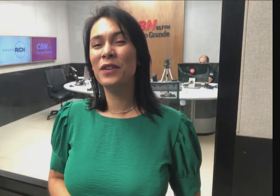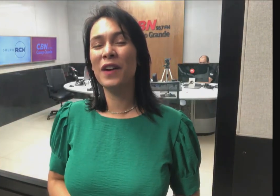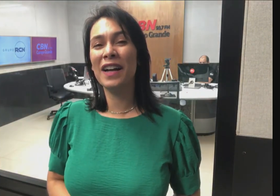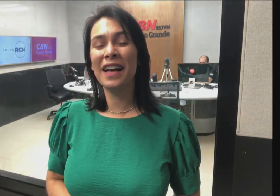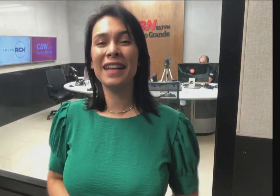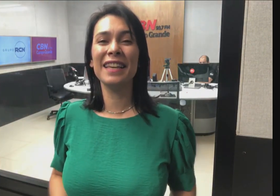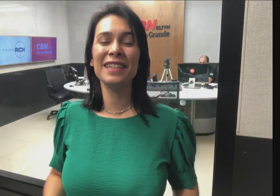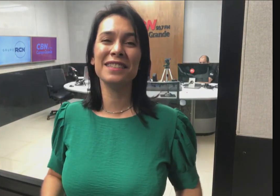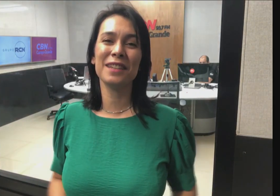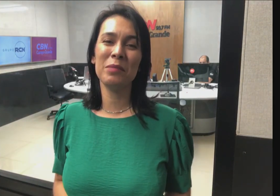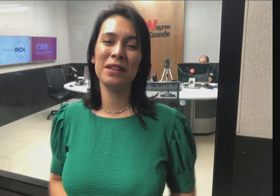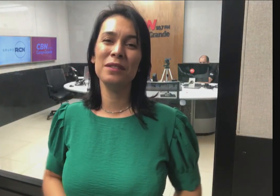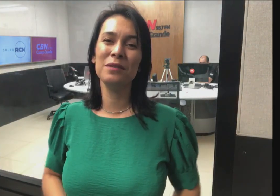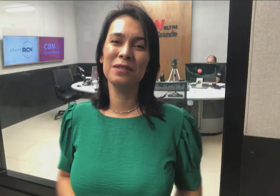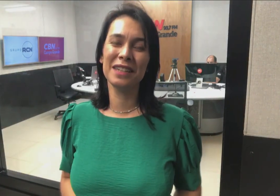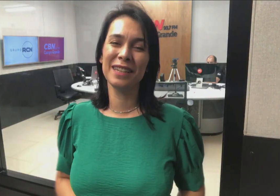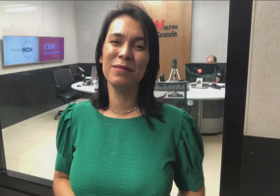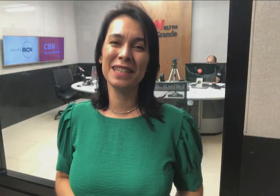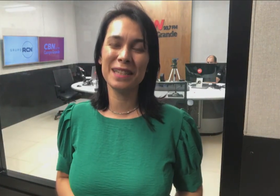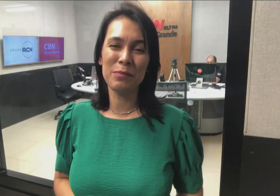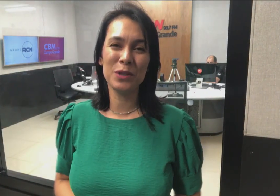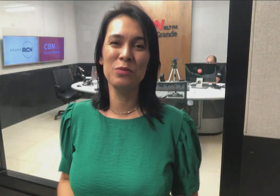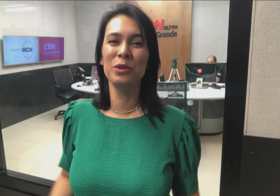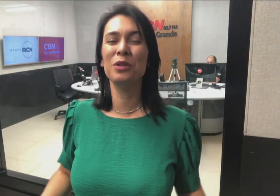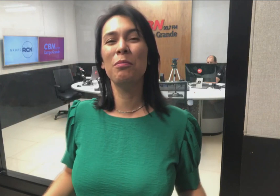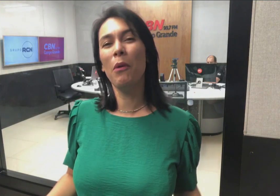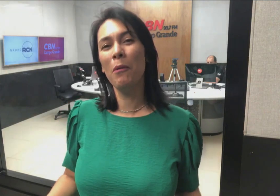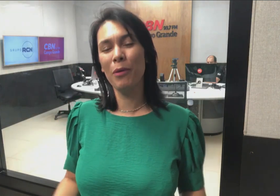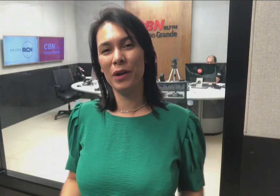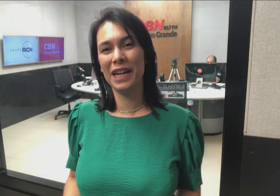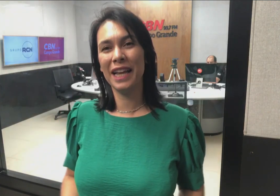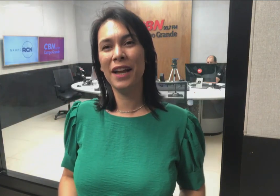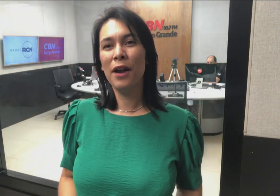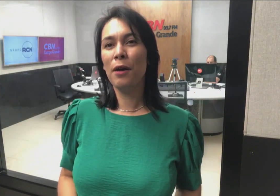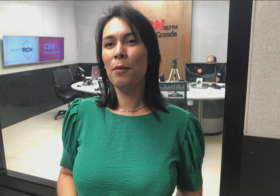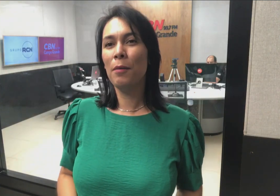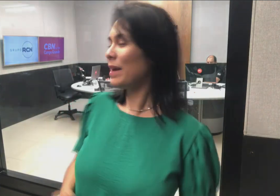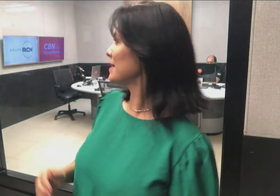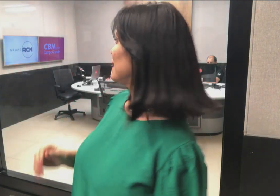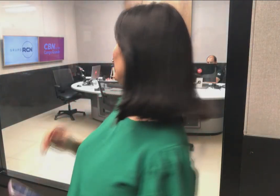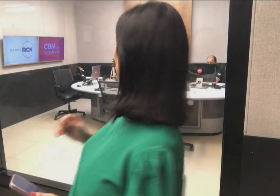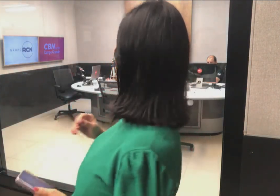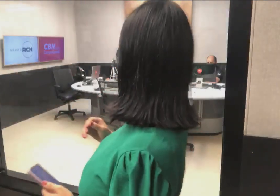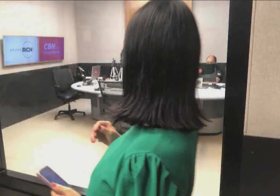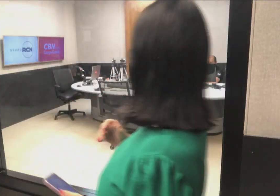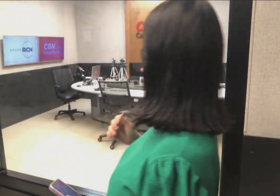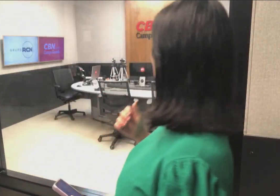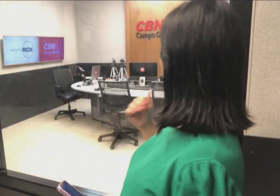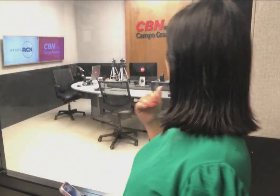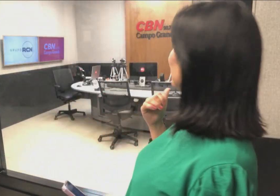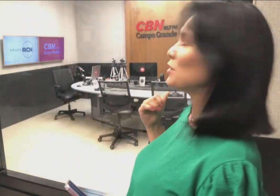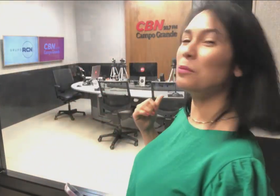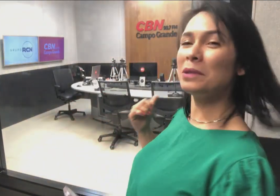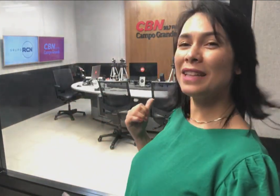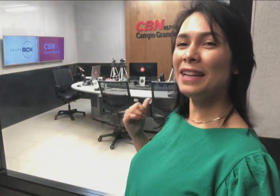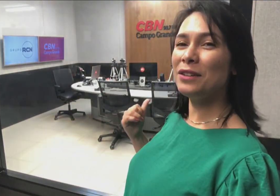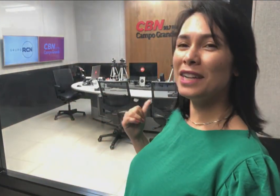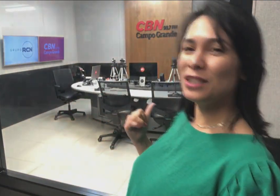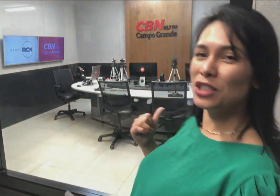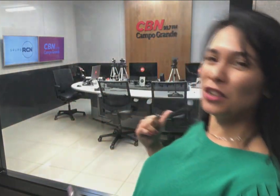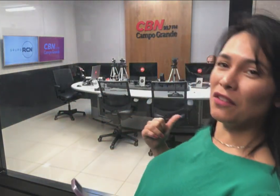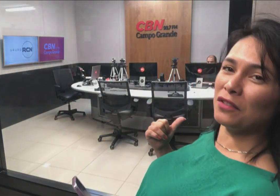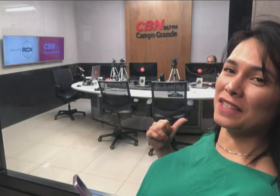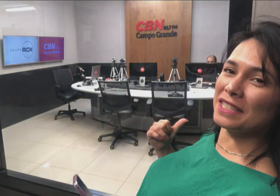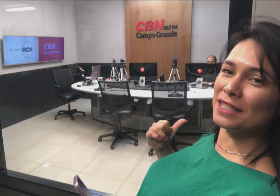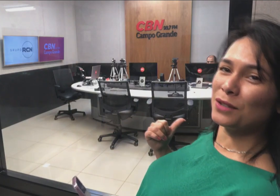Falar, viu? Aqui a gente trabalha num clima sempre de muito bom humor, né? O meu parceiro, vou até mostrar aqui, ó, Anderson Pix, tá